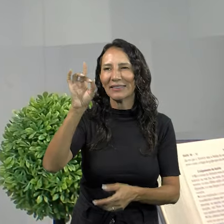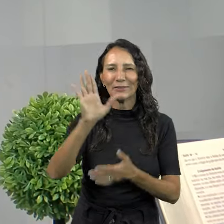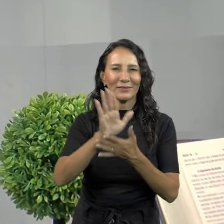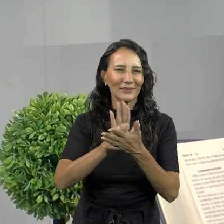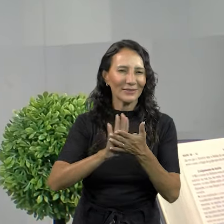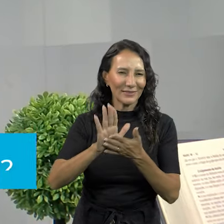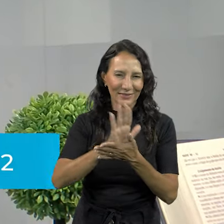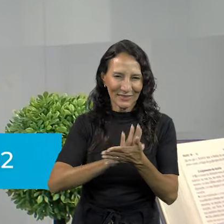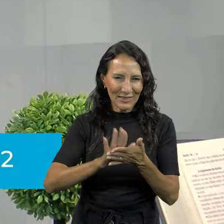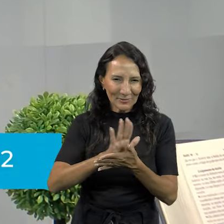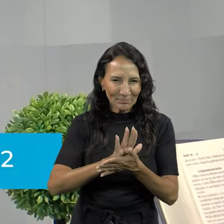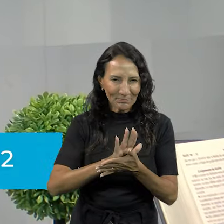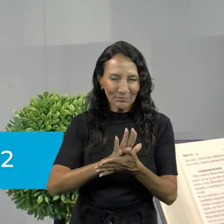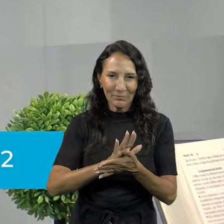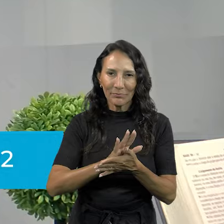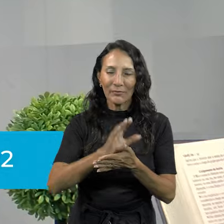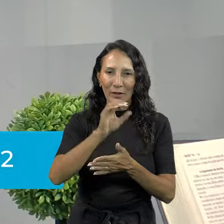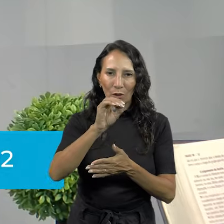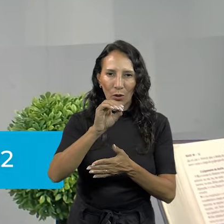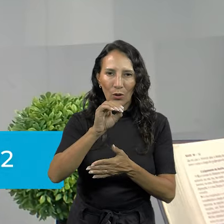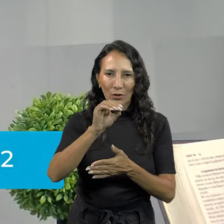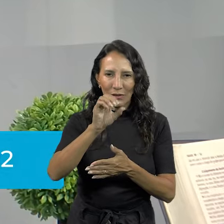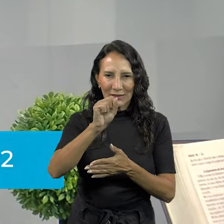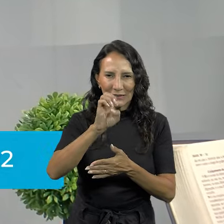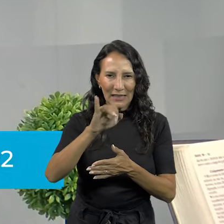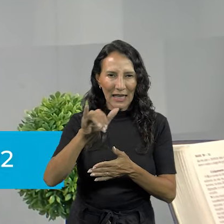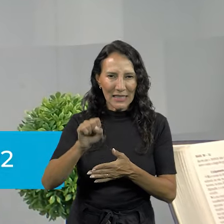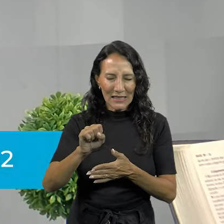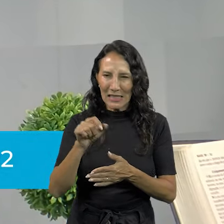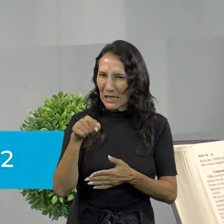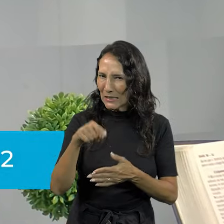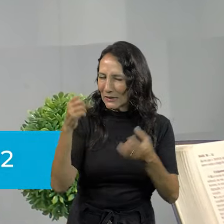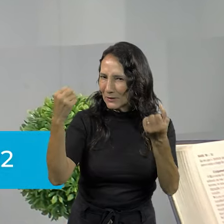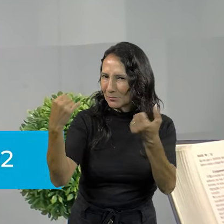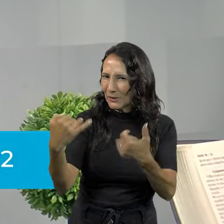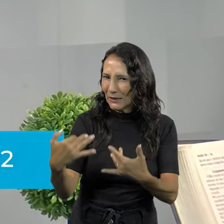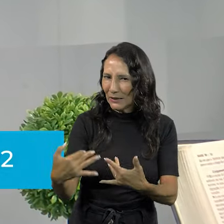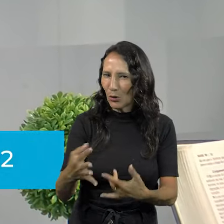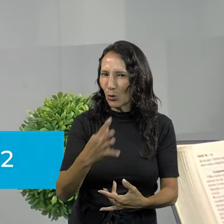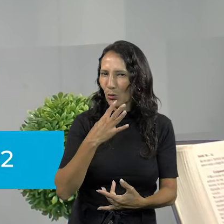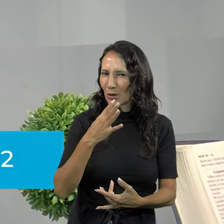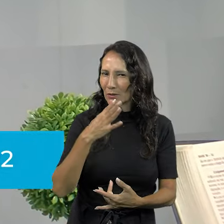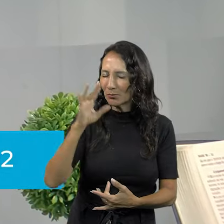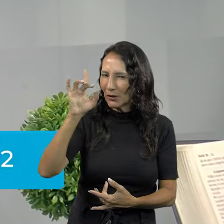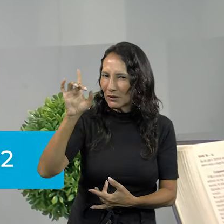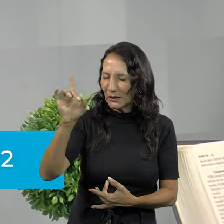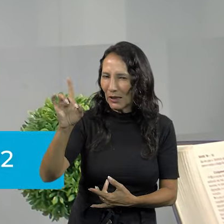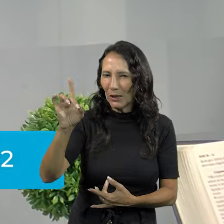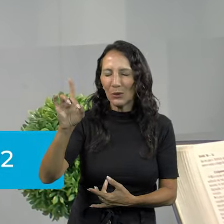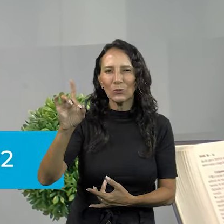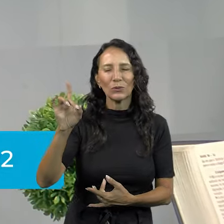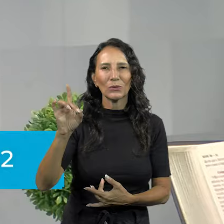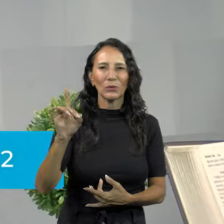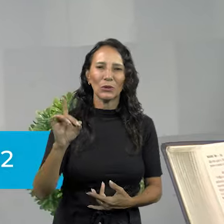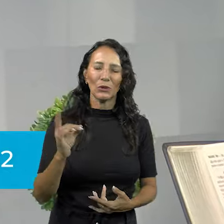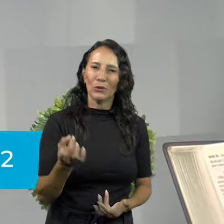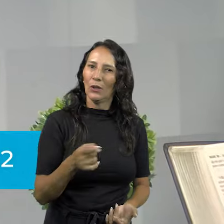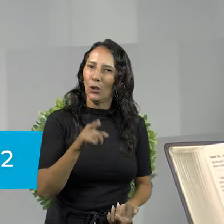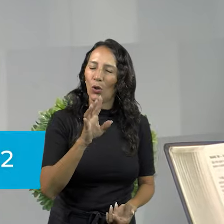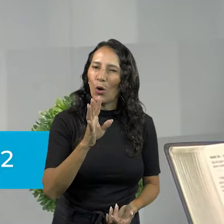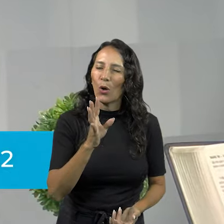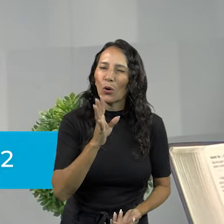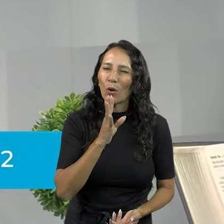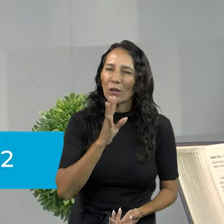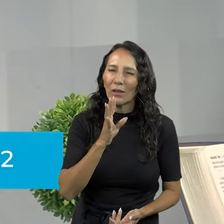E aqui, quando Oséias fala de conhecimento de Deus, em vários versículos ele vai falar, por exemplo, conheçais e